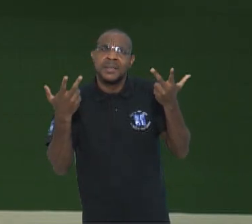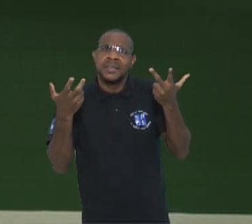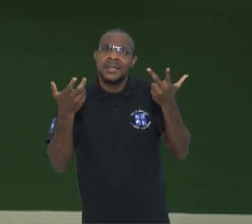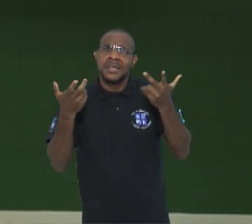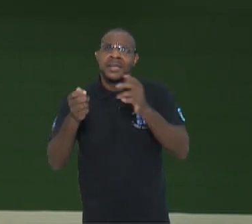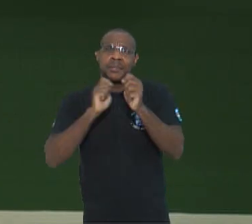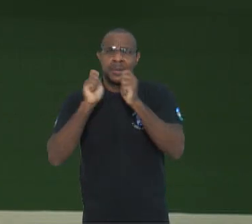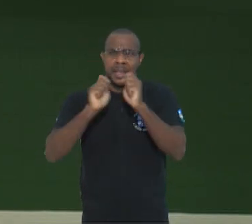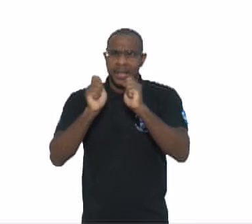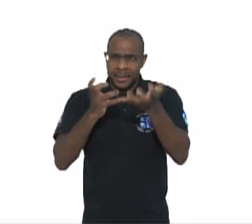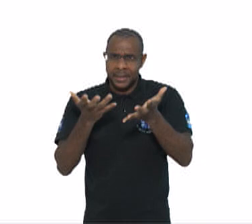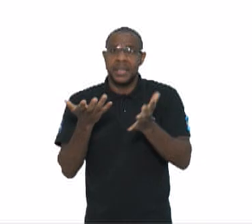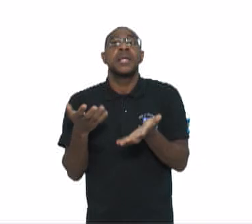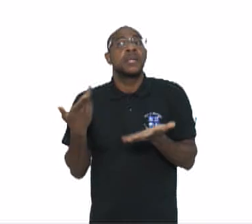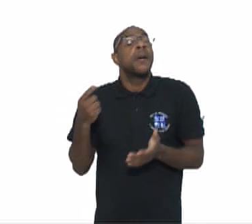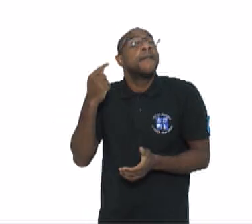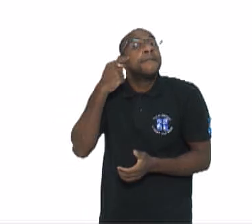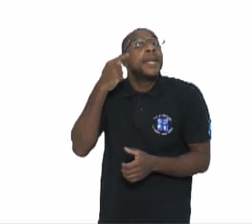e escrevam aí.